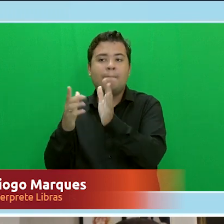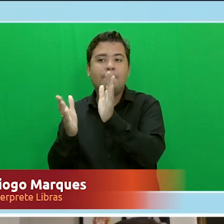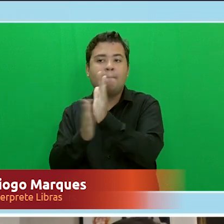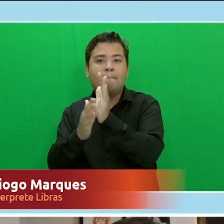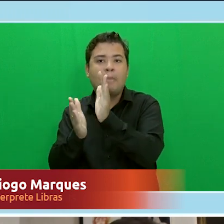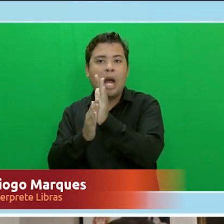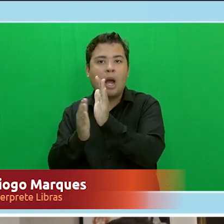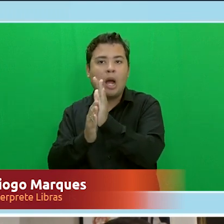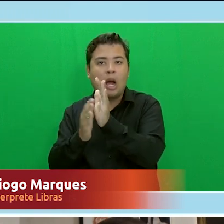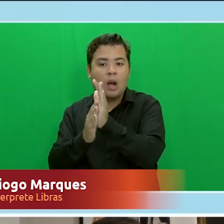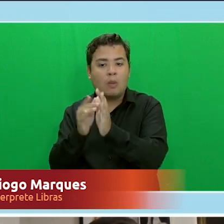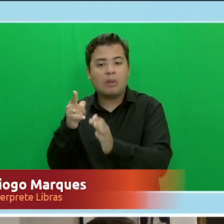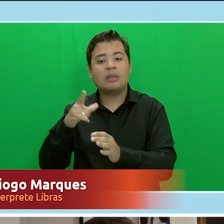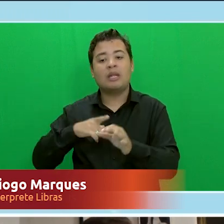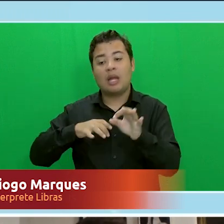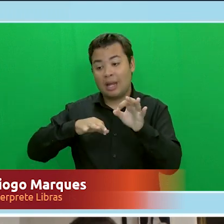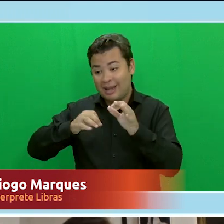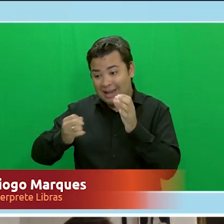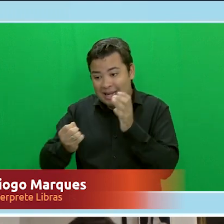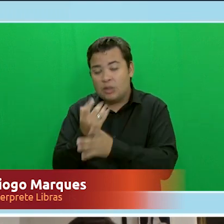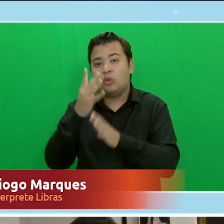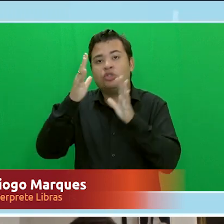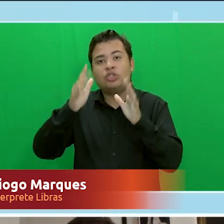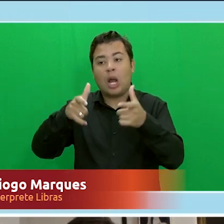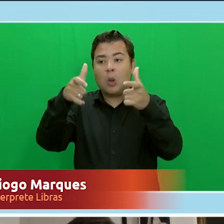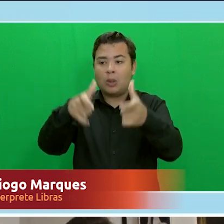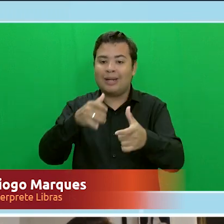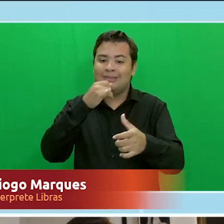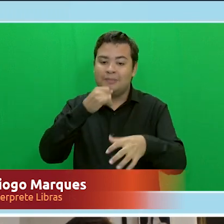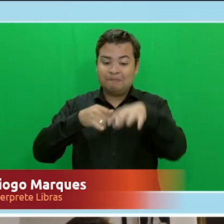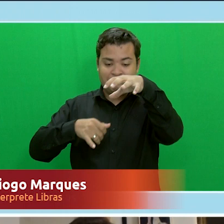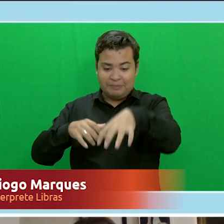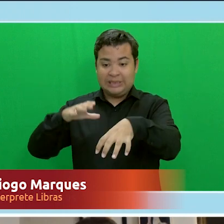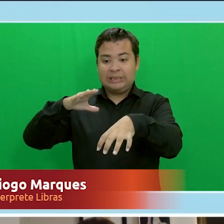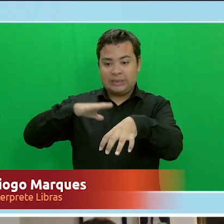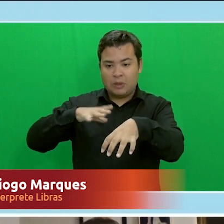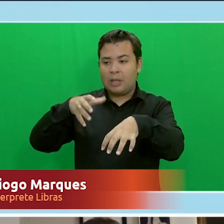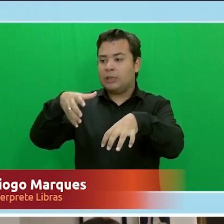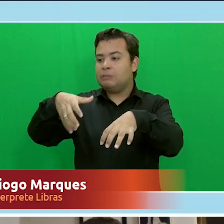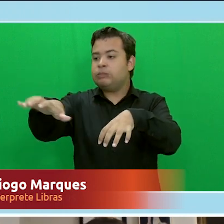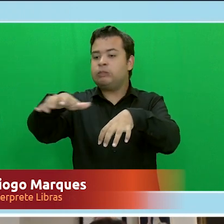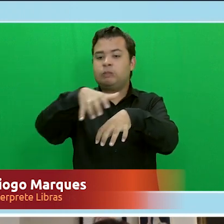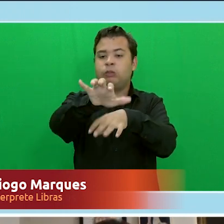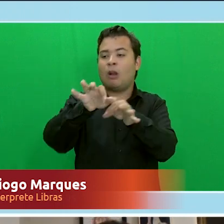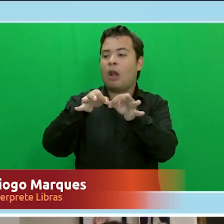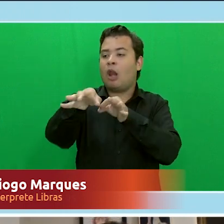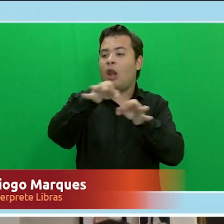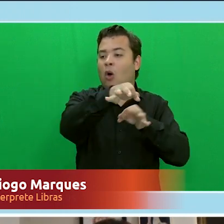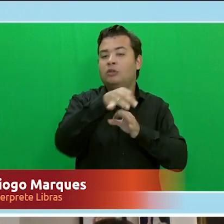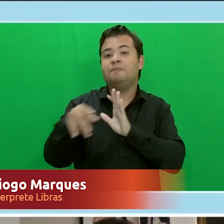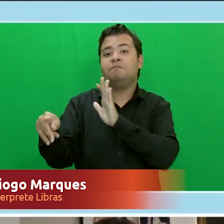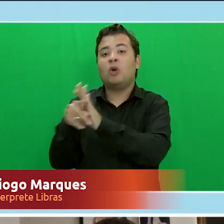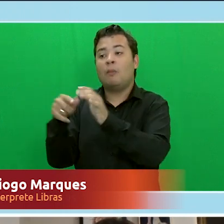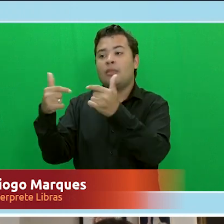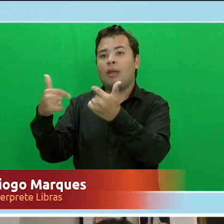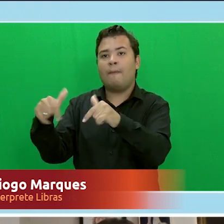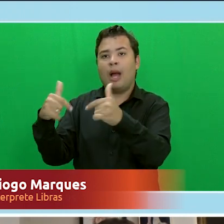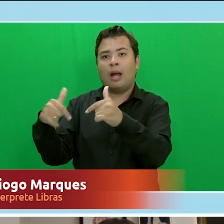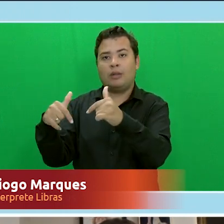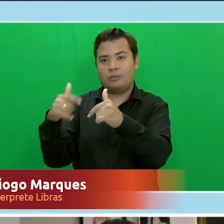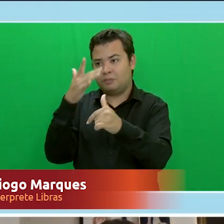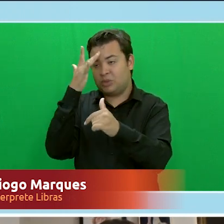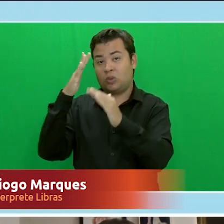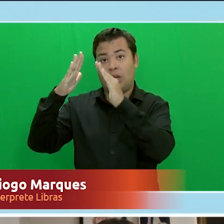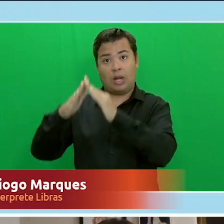já criam um espaço já segregado e planejado na cidade. Porque essa classe